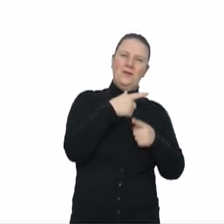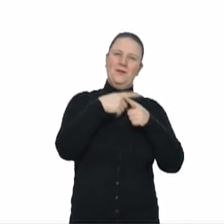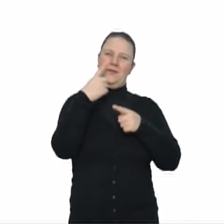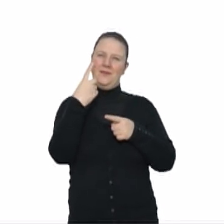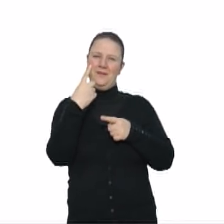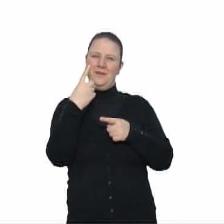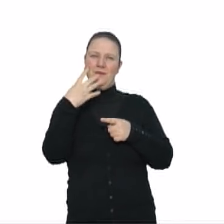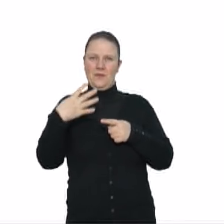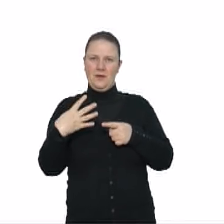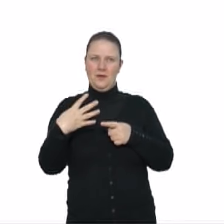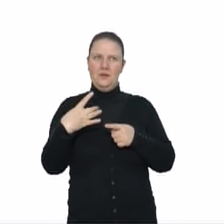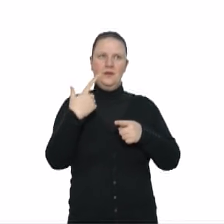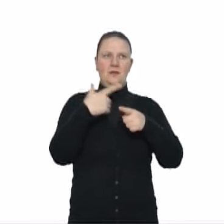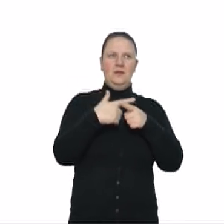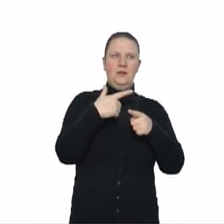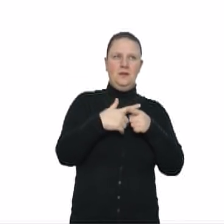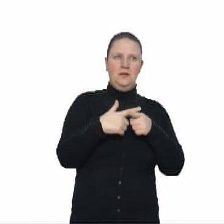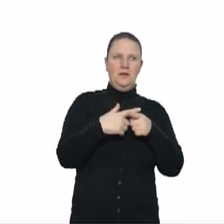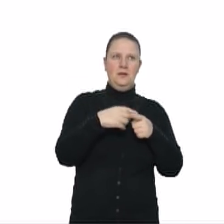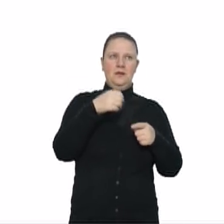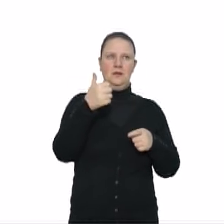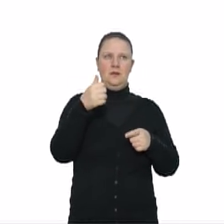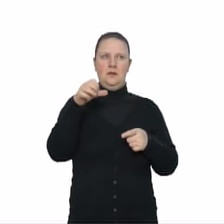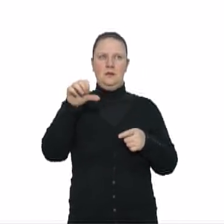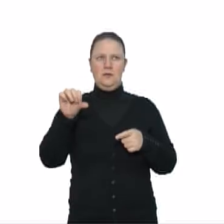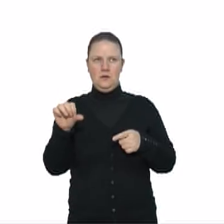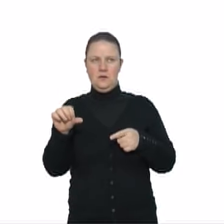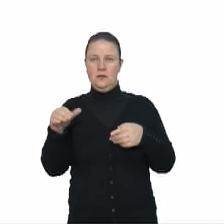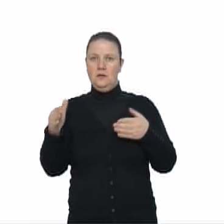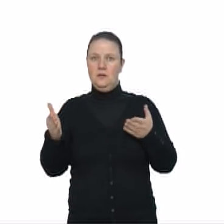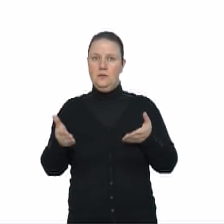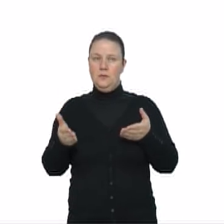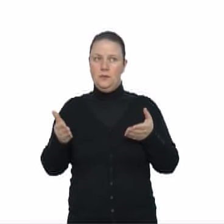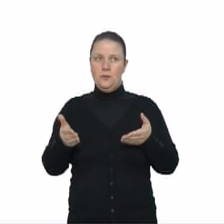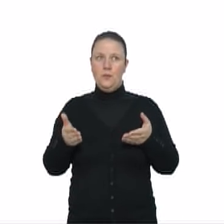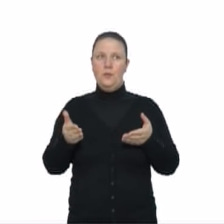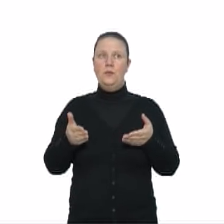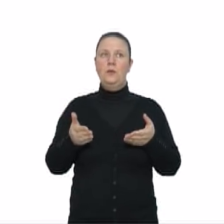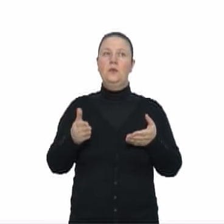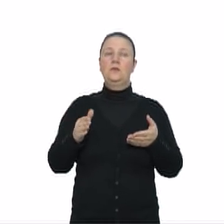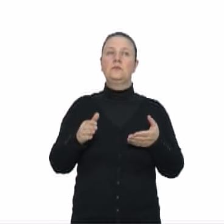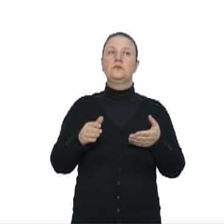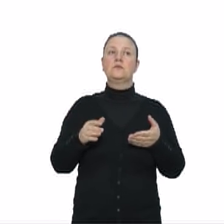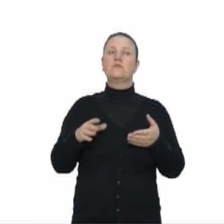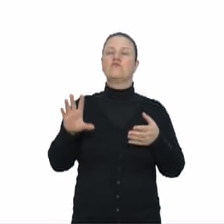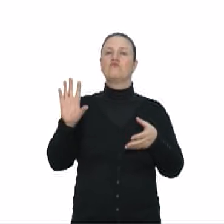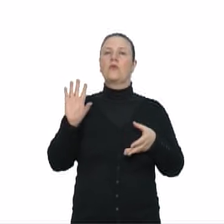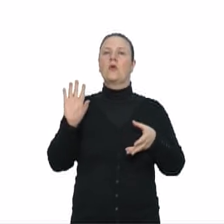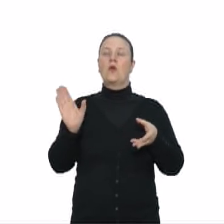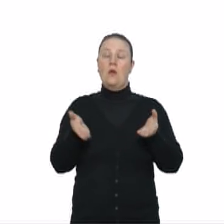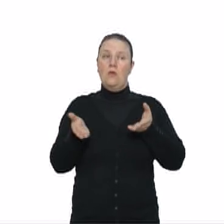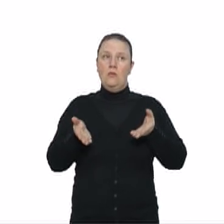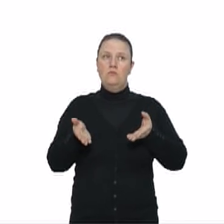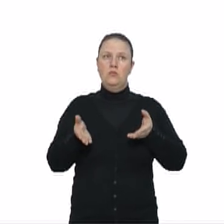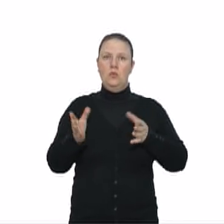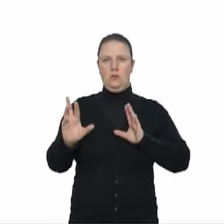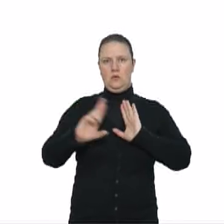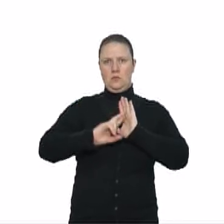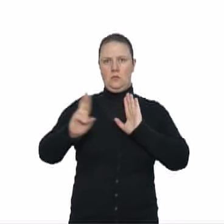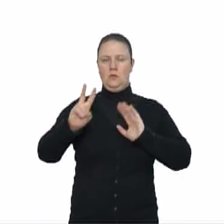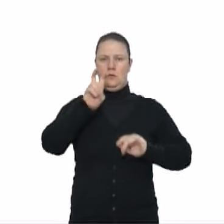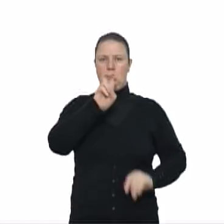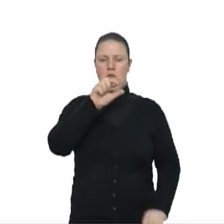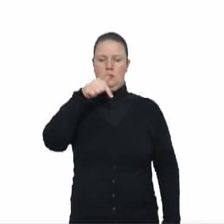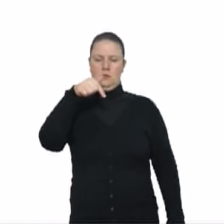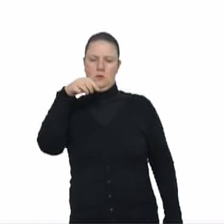476. Somando 100 com 476, isso dá 576. Né? Guardamos ele ali, porque a gente vai